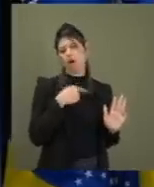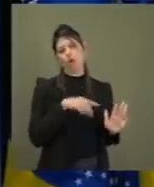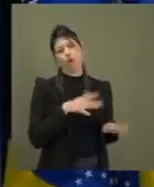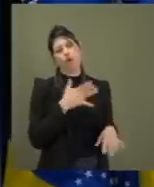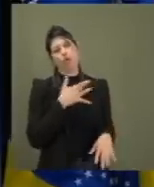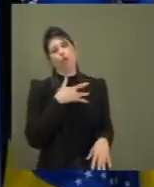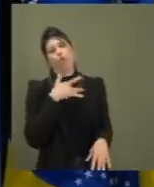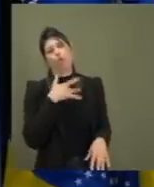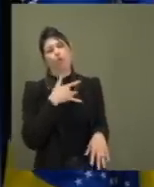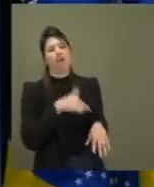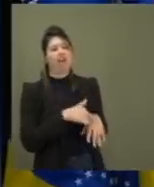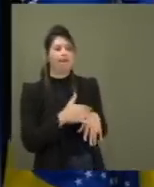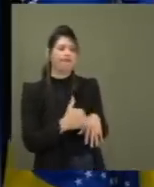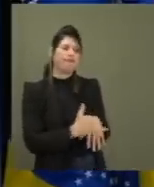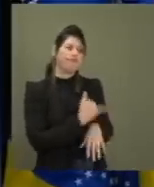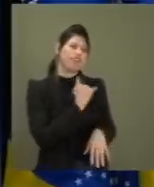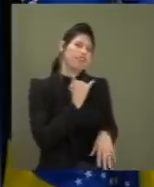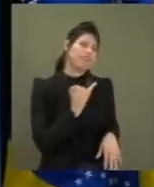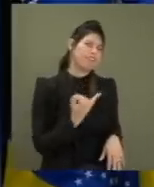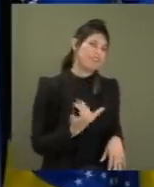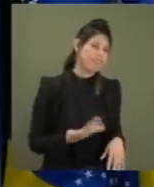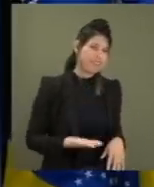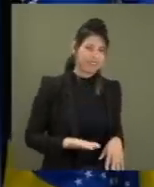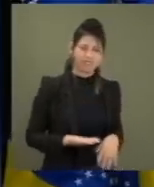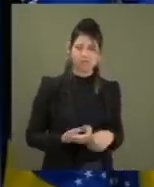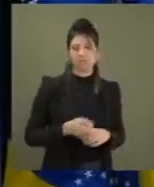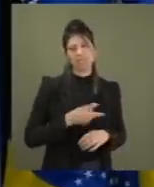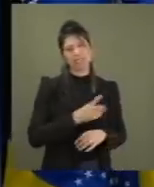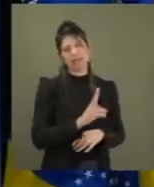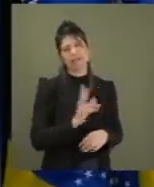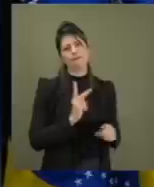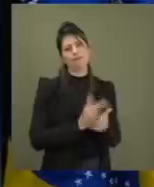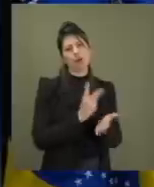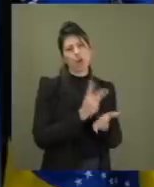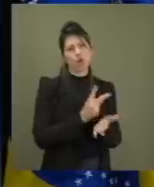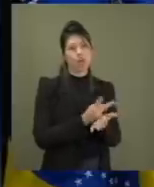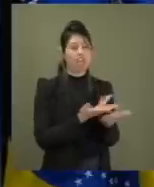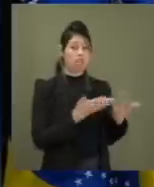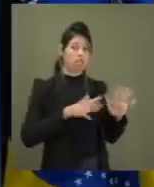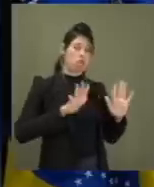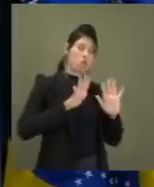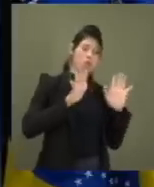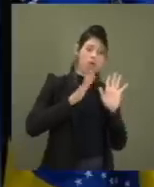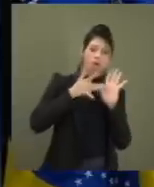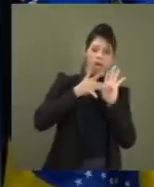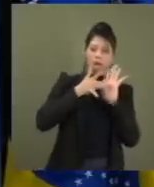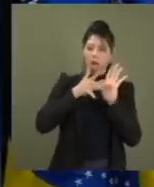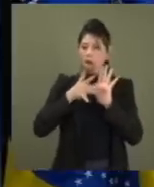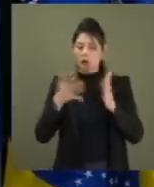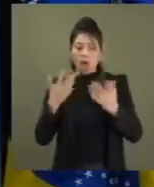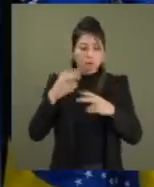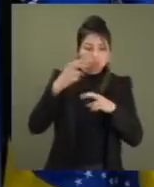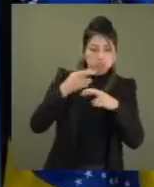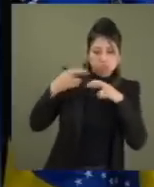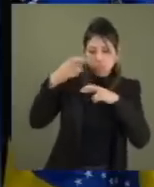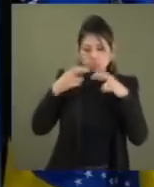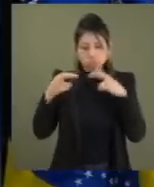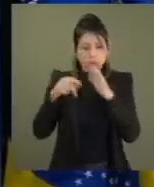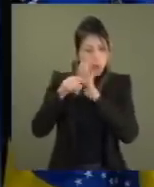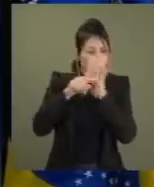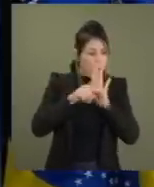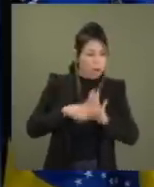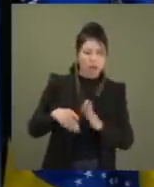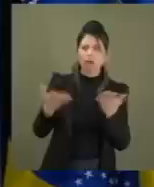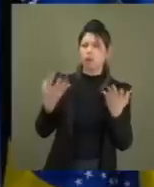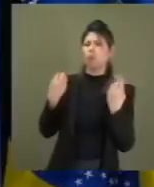que Desde o Primeiro Momento se disse vítima não quer investigar onde é que cabe na cabeça de